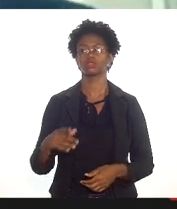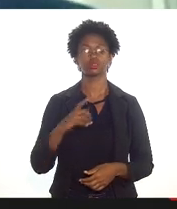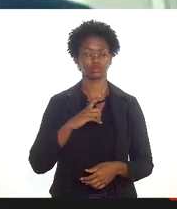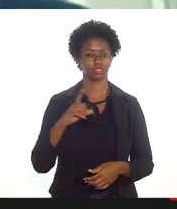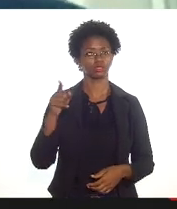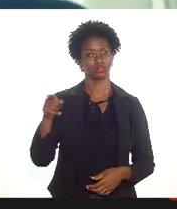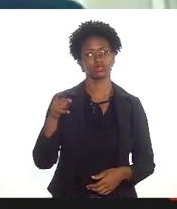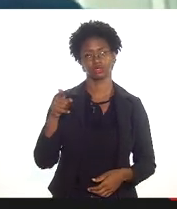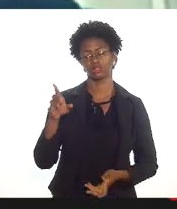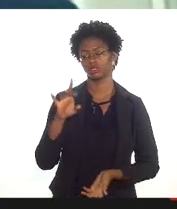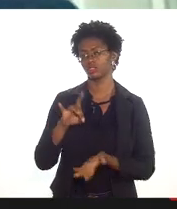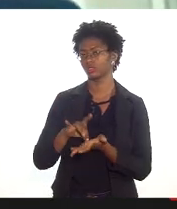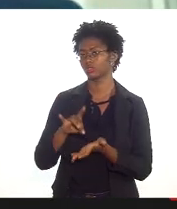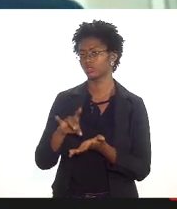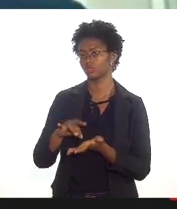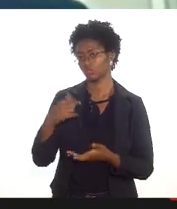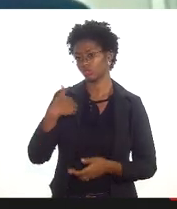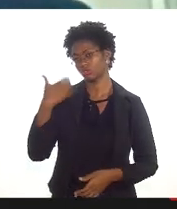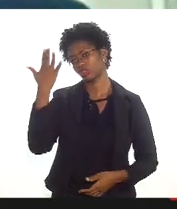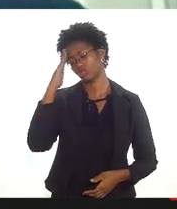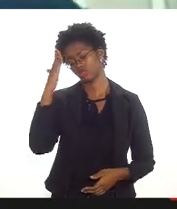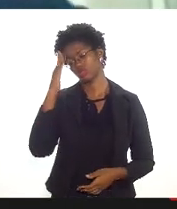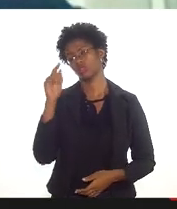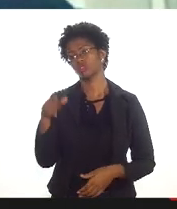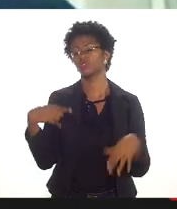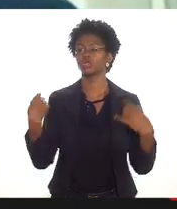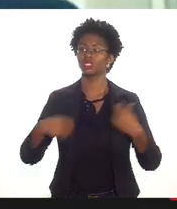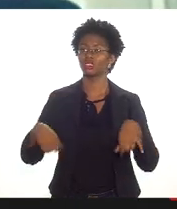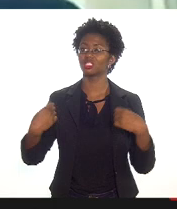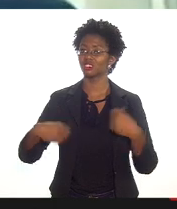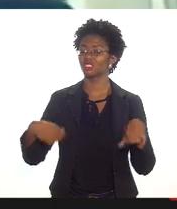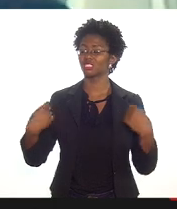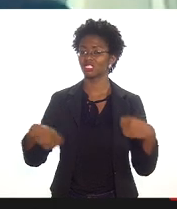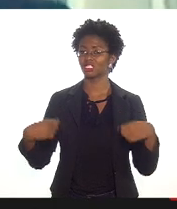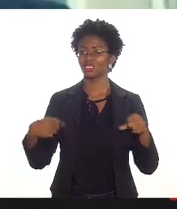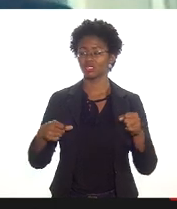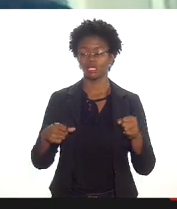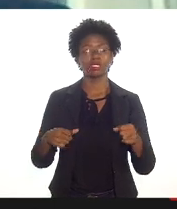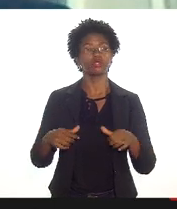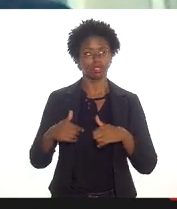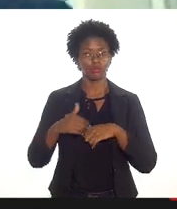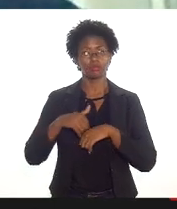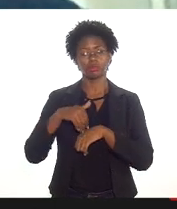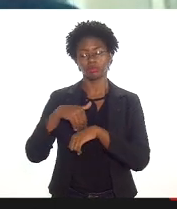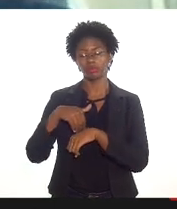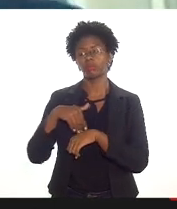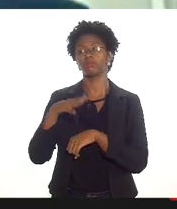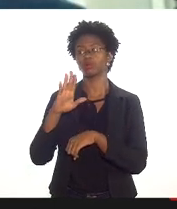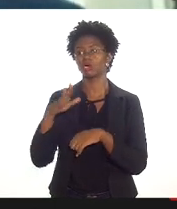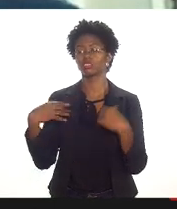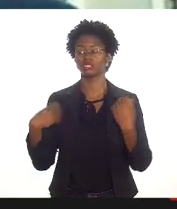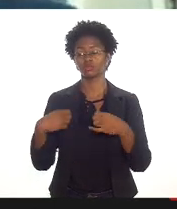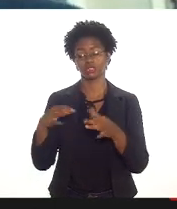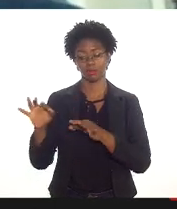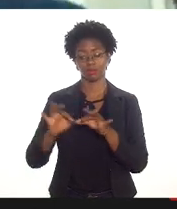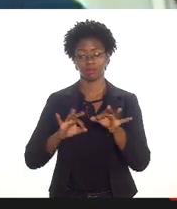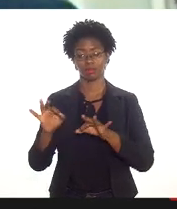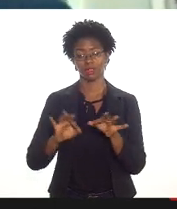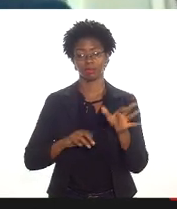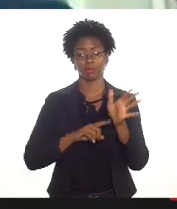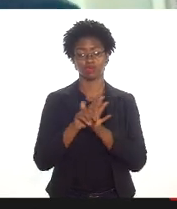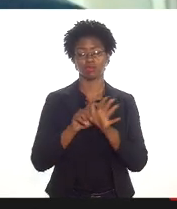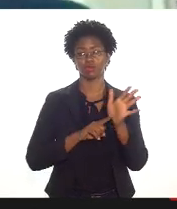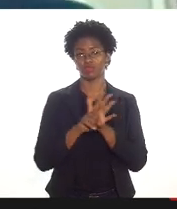no nosso entendimento e se fará necessário um amplo estudo, e nós estamos preparando um rol de perguntas que